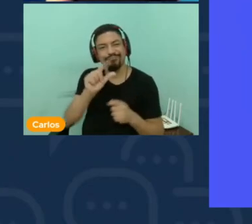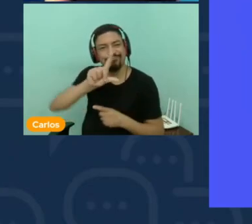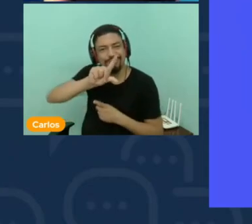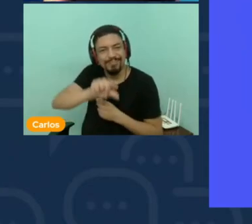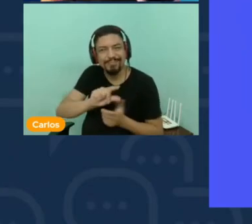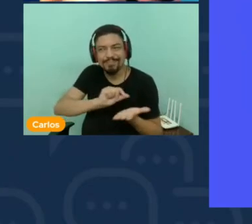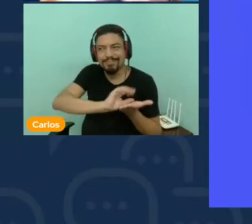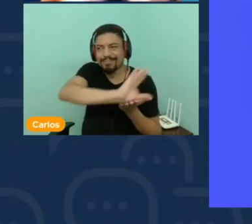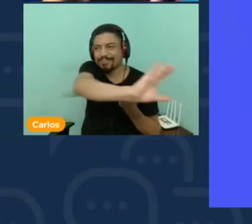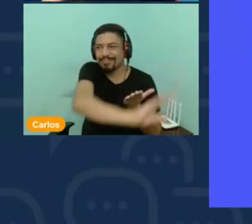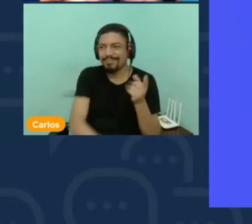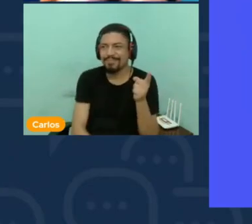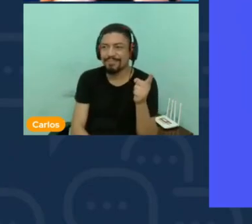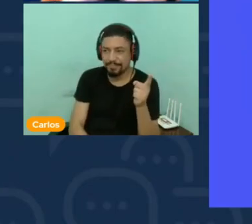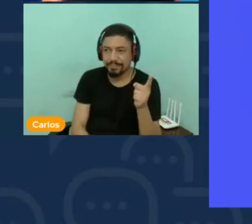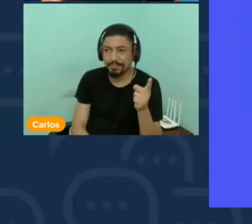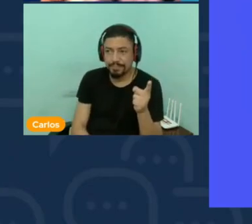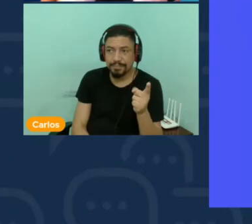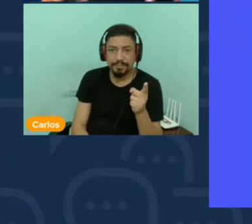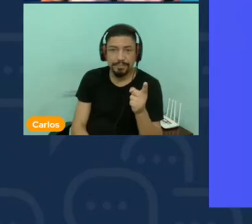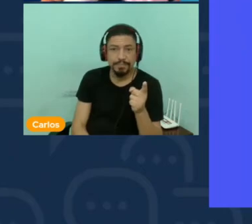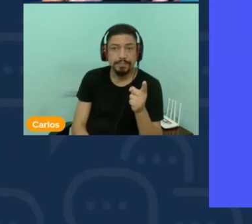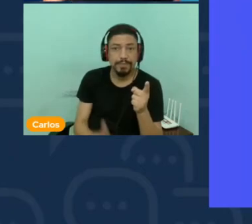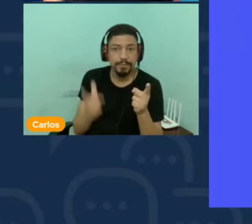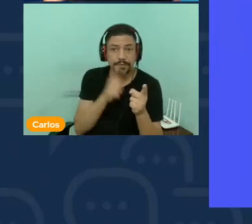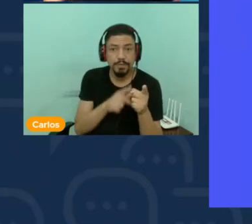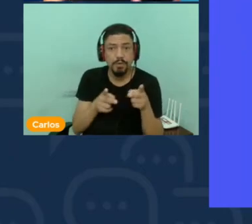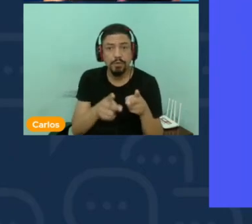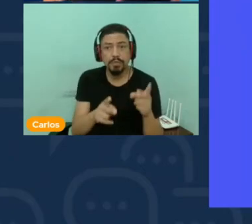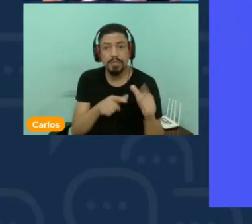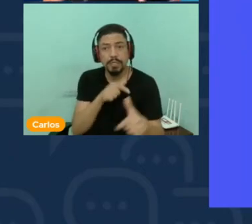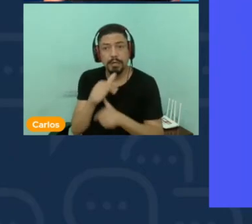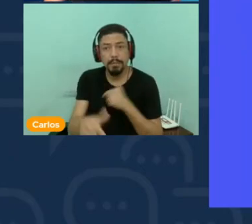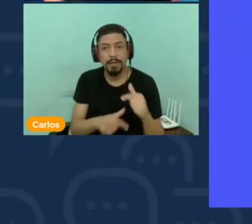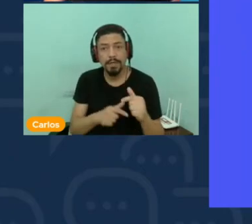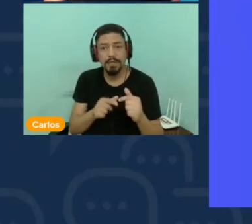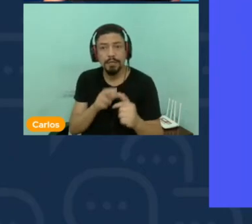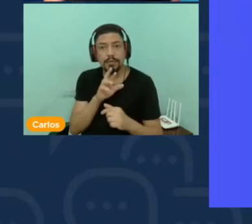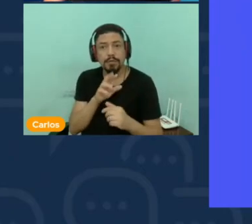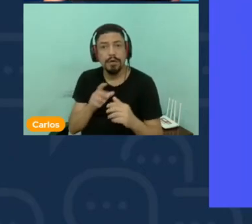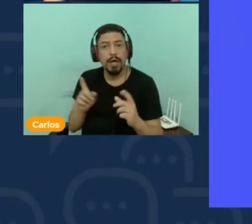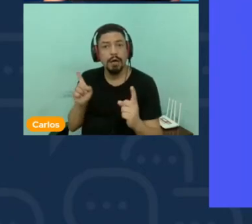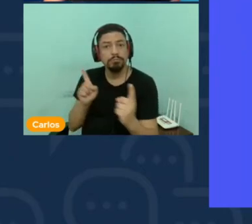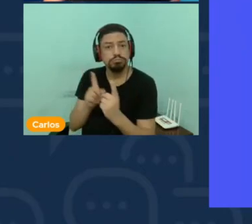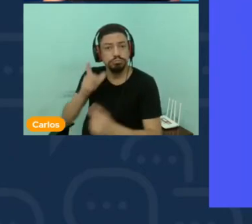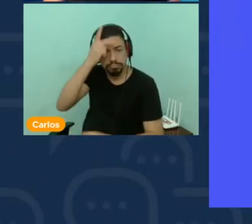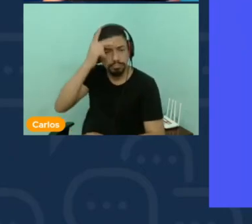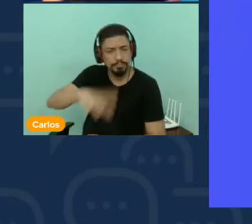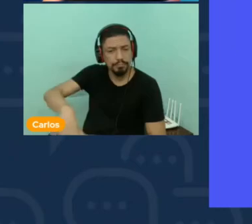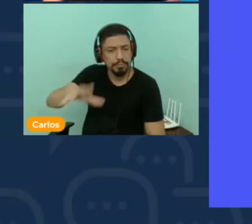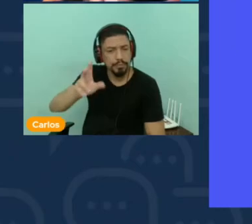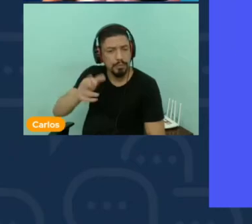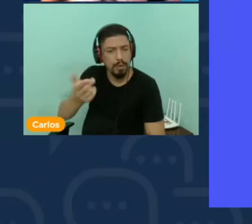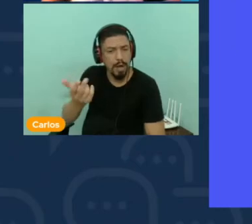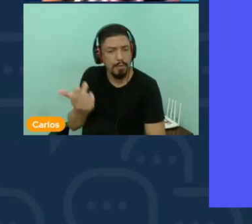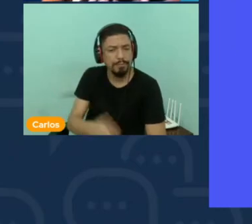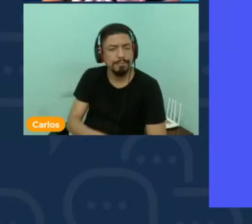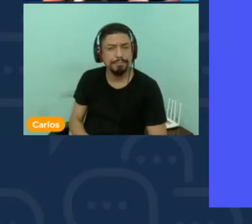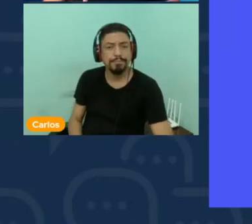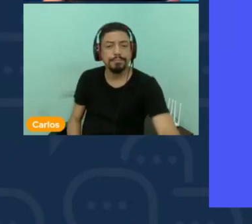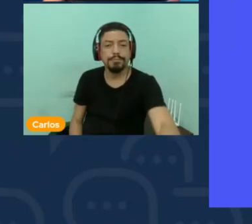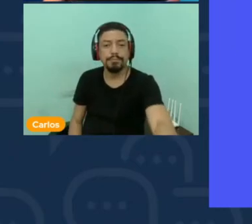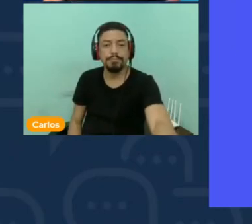esse servidor e continuar atendendo ali os meus clientes da mesma forma. Então, o